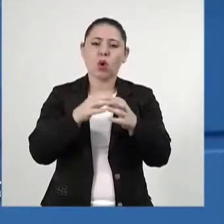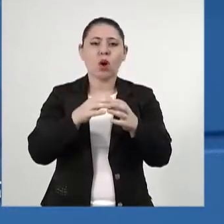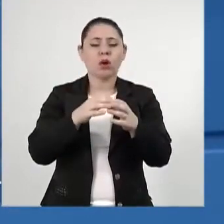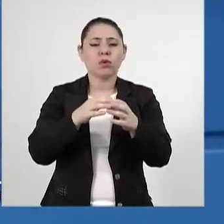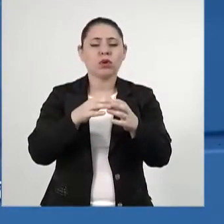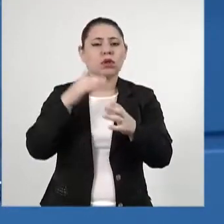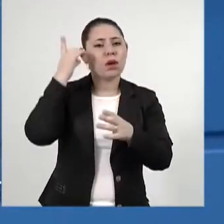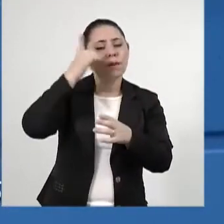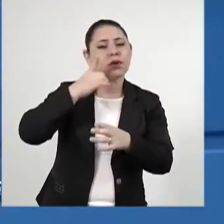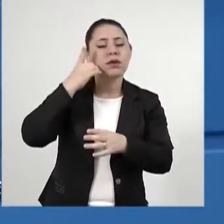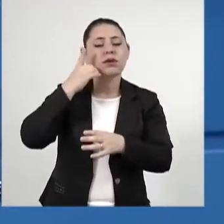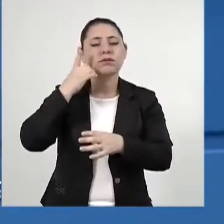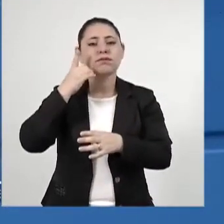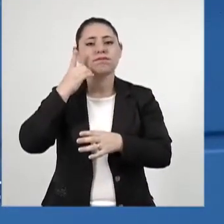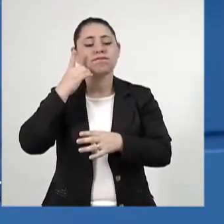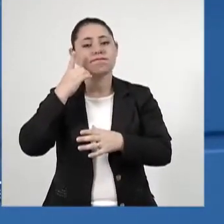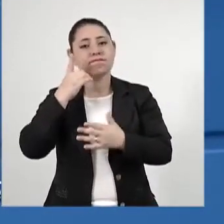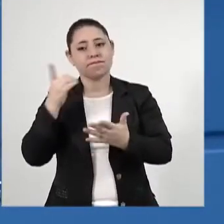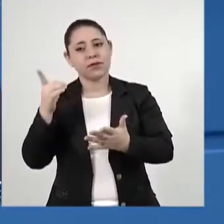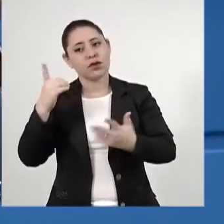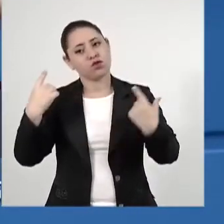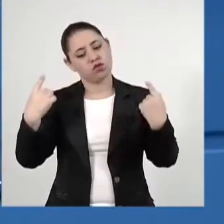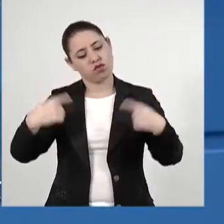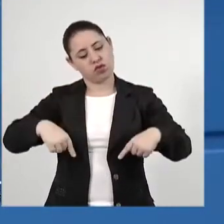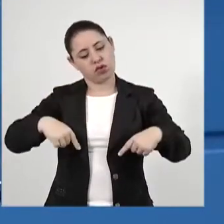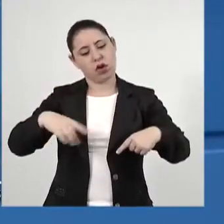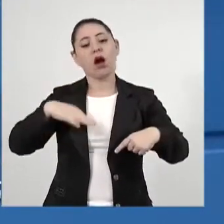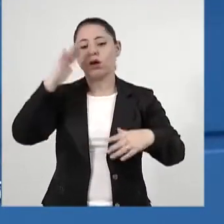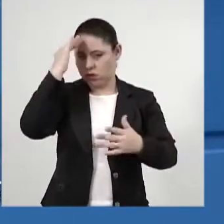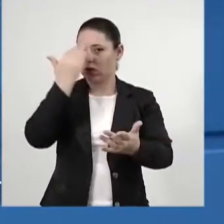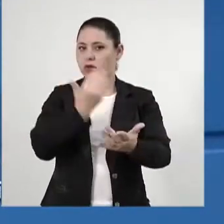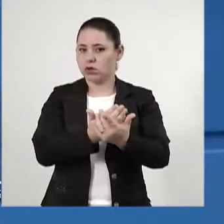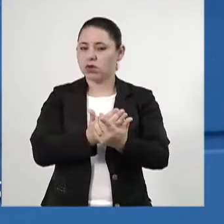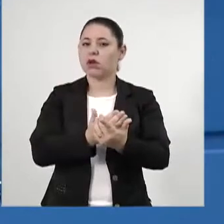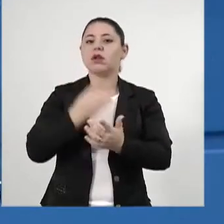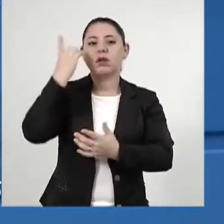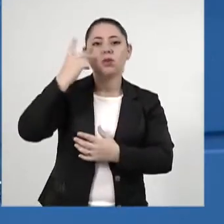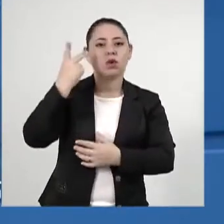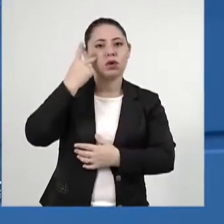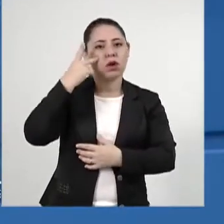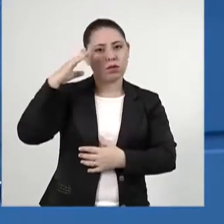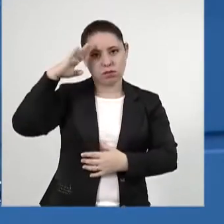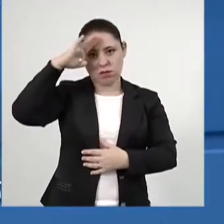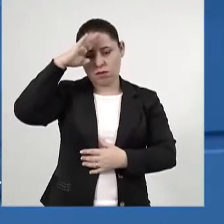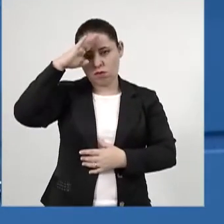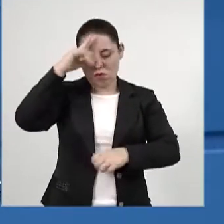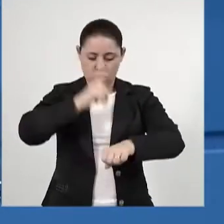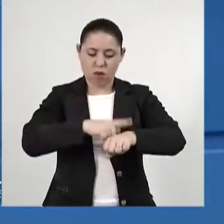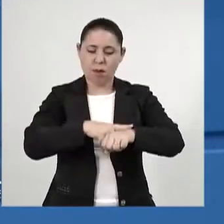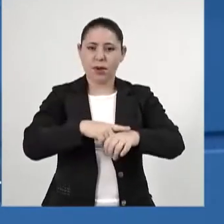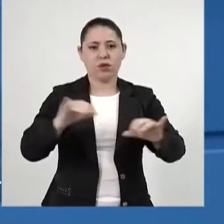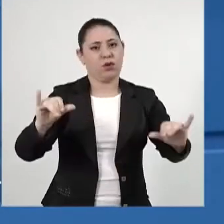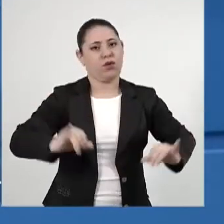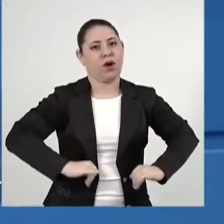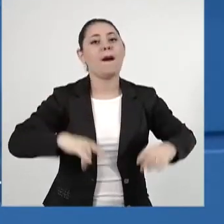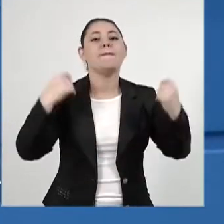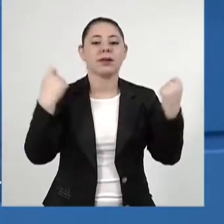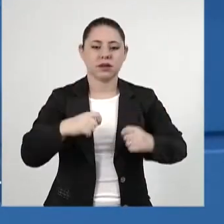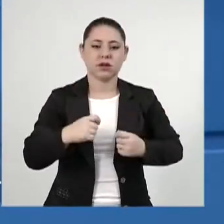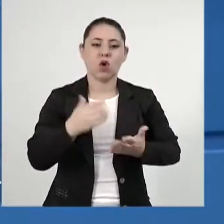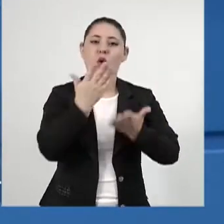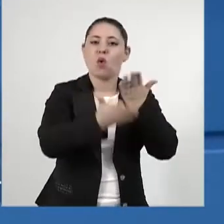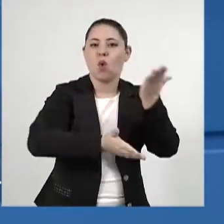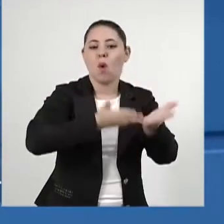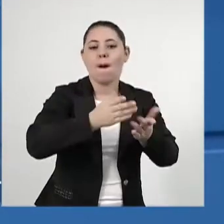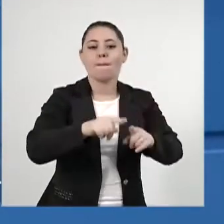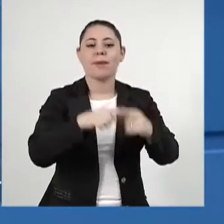divergem desse tipo de política. Também acredito, deputado Pedro Kemp, deputado Cabalmi, que em momento de vulnerabilidade há que se tratar,